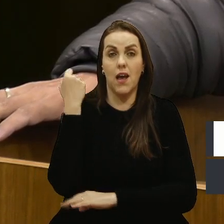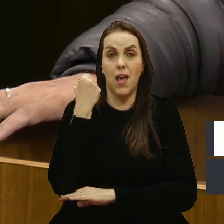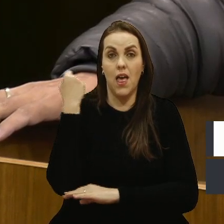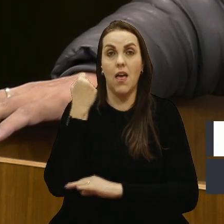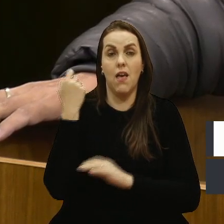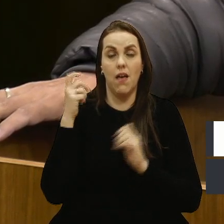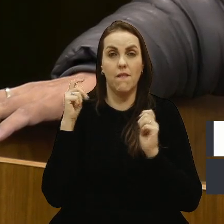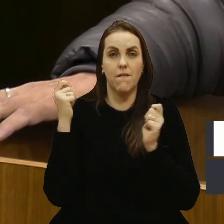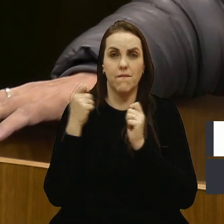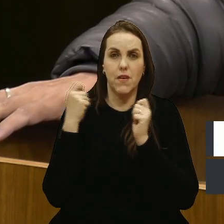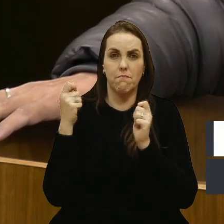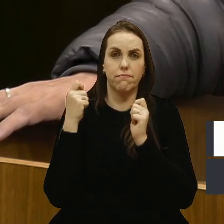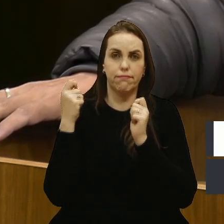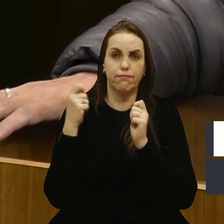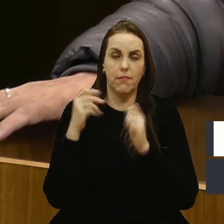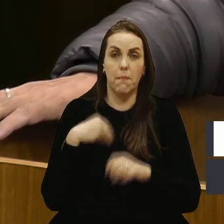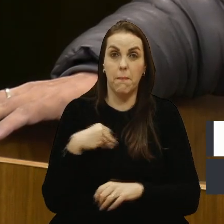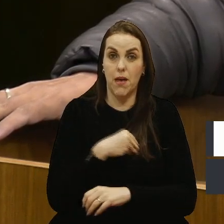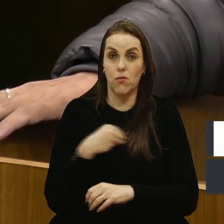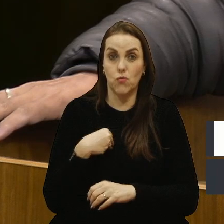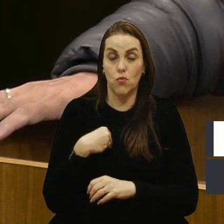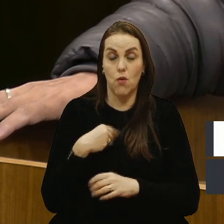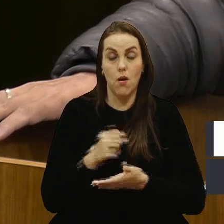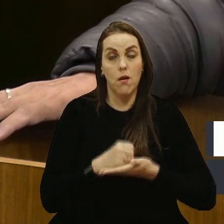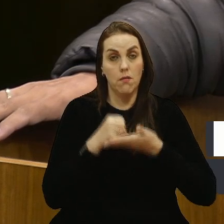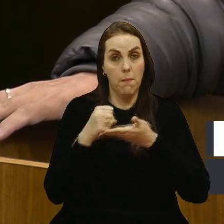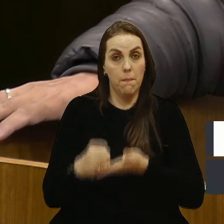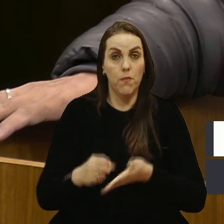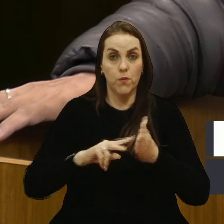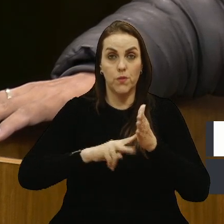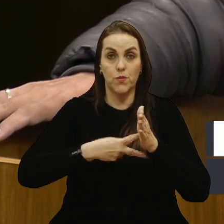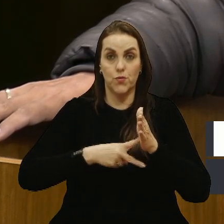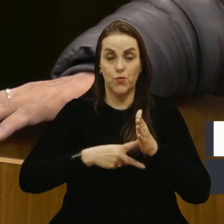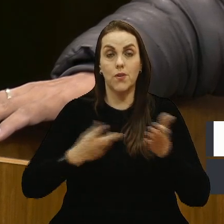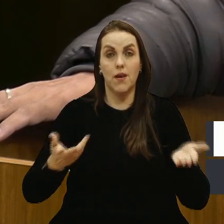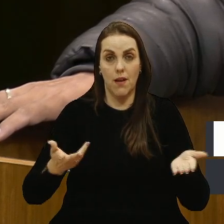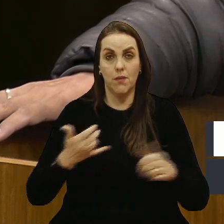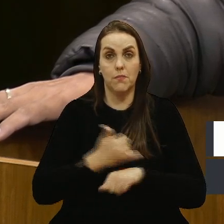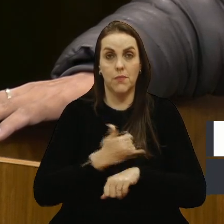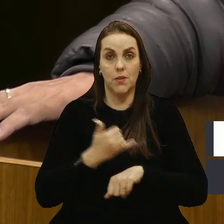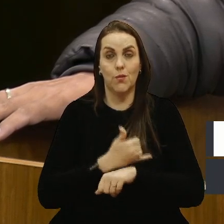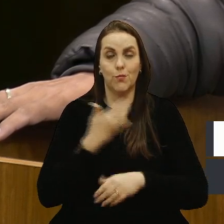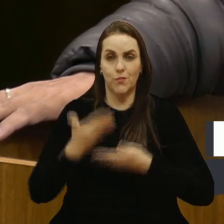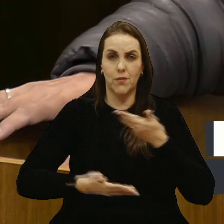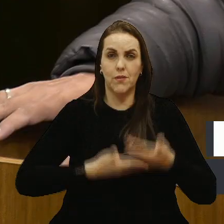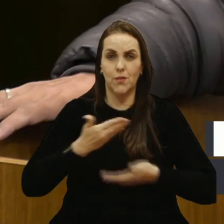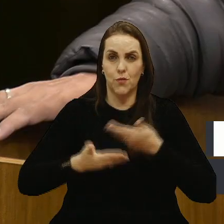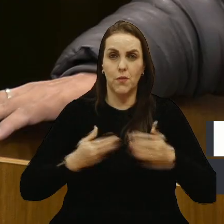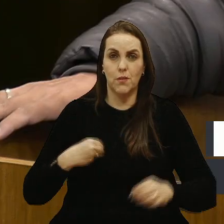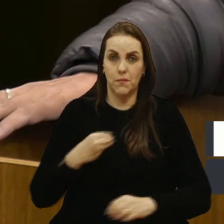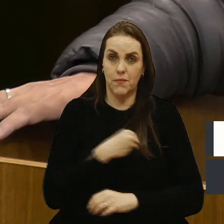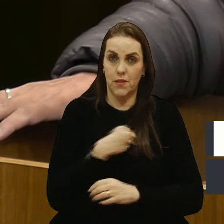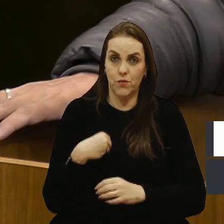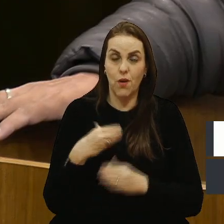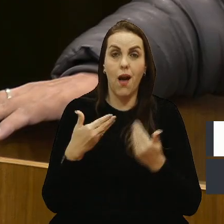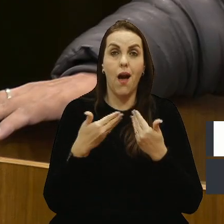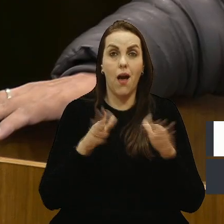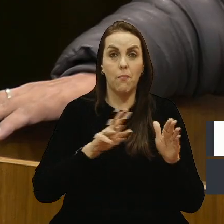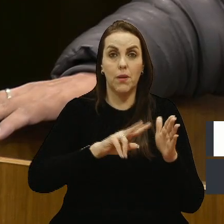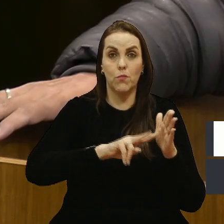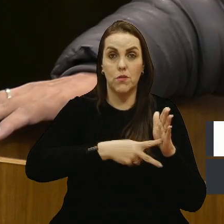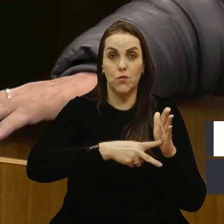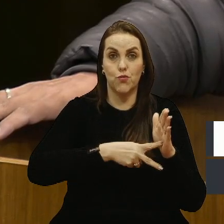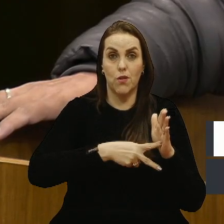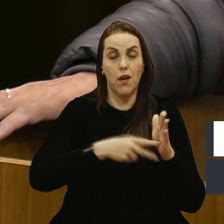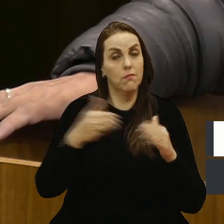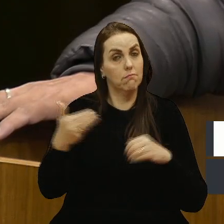deu todo o suporte a essa cidade foi os sindicatos metalúrgicos com atendimento médico. A gente abriu o sindicato e as pessoas foram atendidas